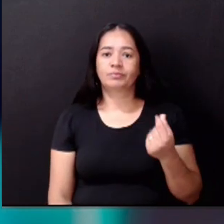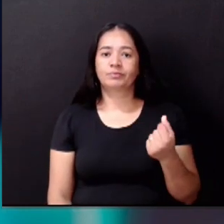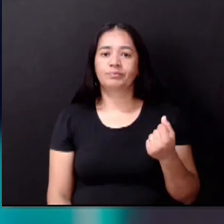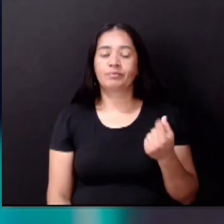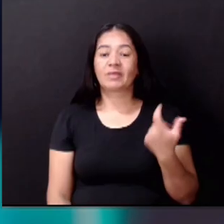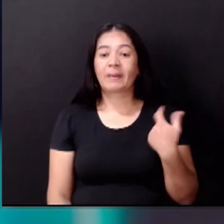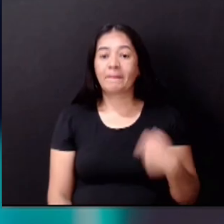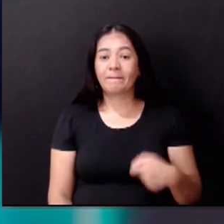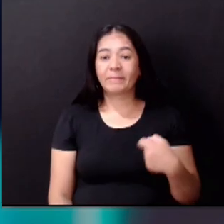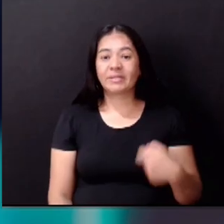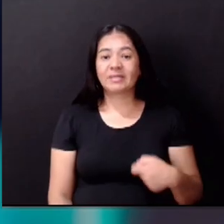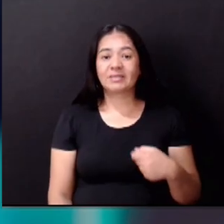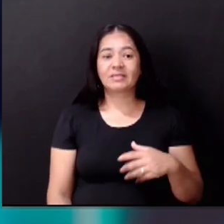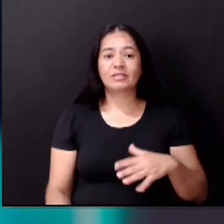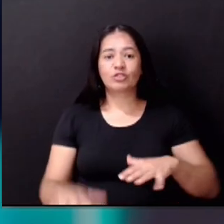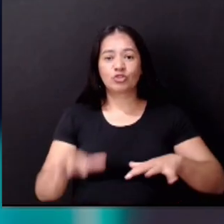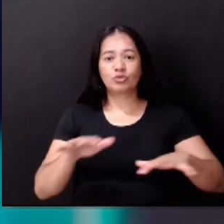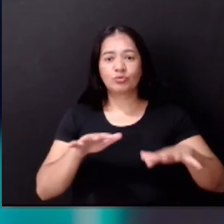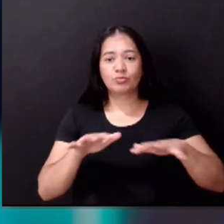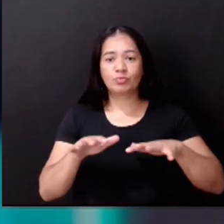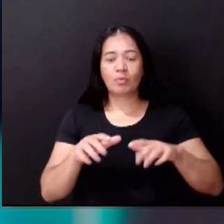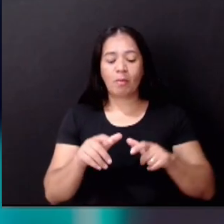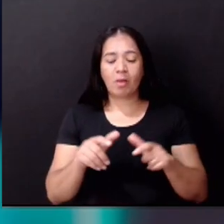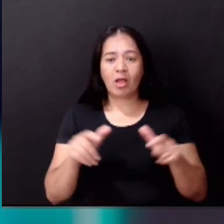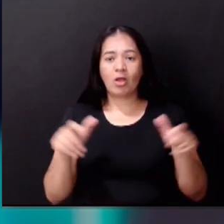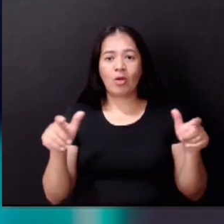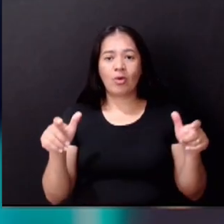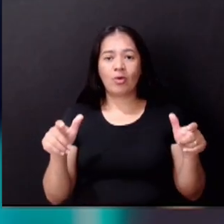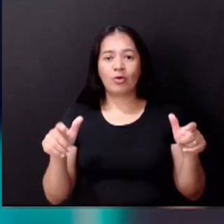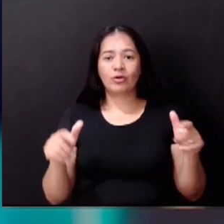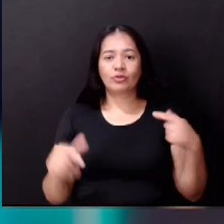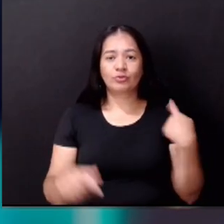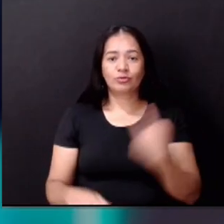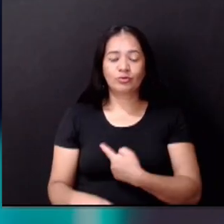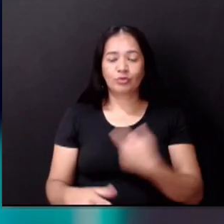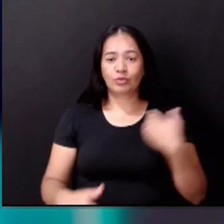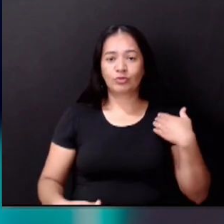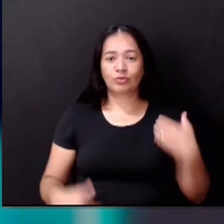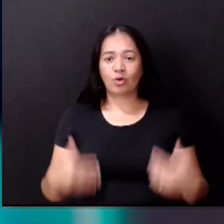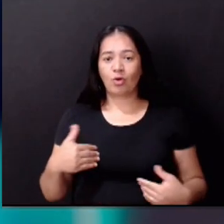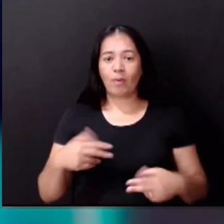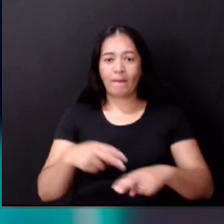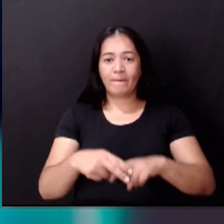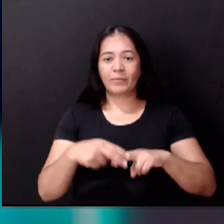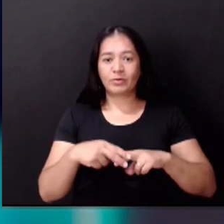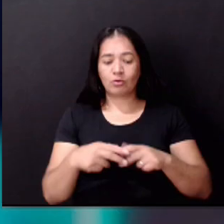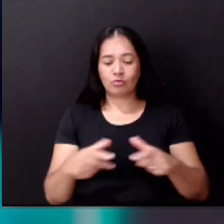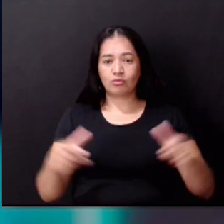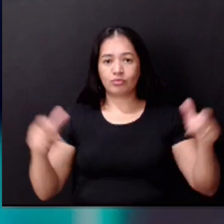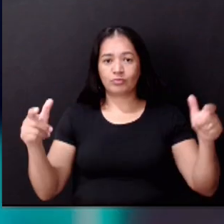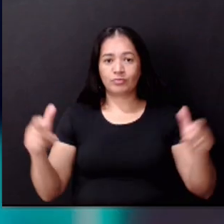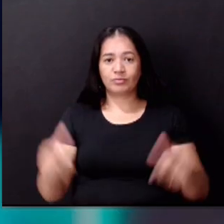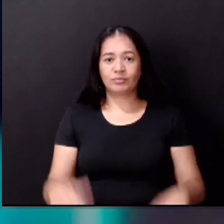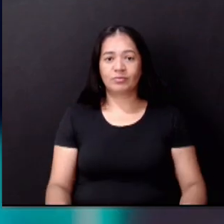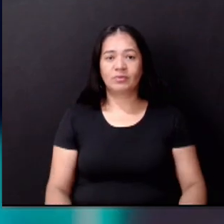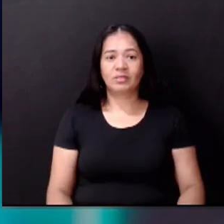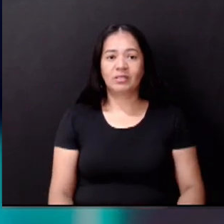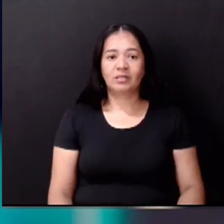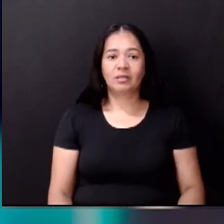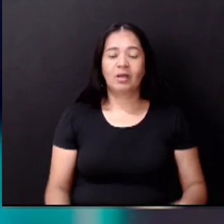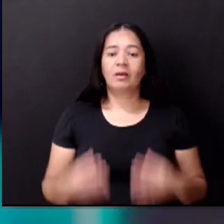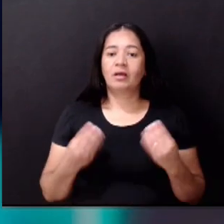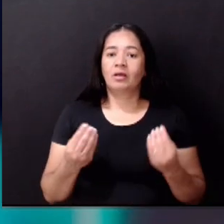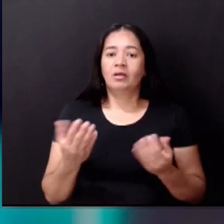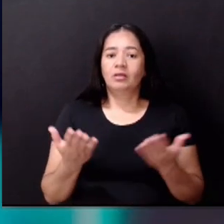movimentos maiores do nosso corpo, por isso, movimentos amplos. Para que o tratamento seja iniciado